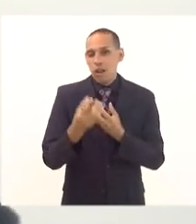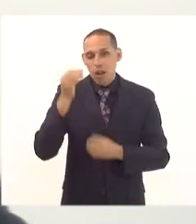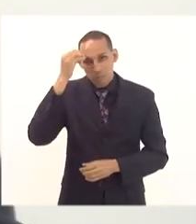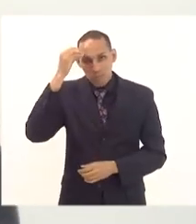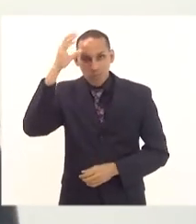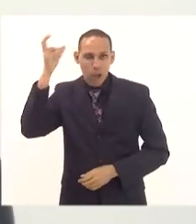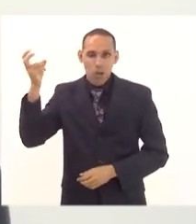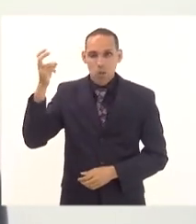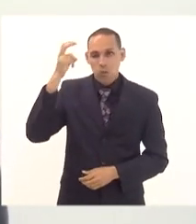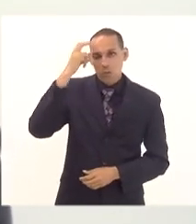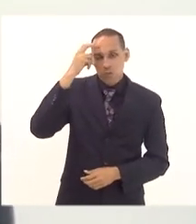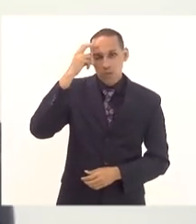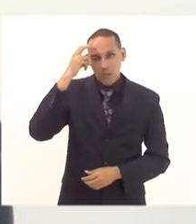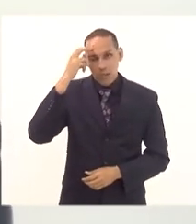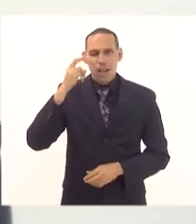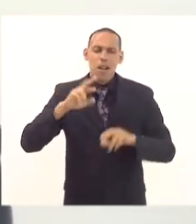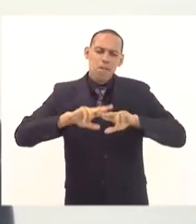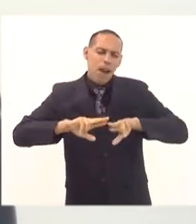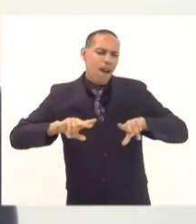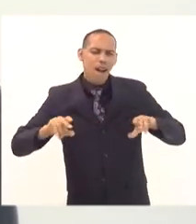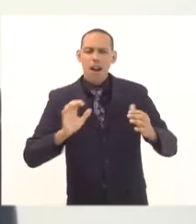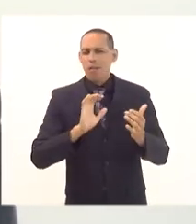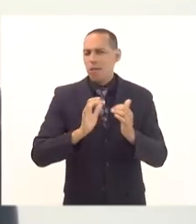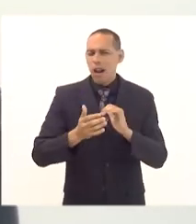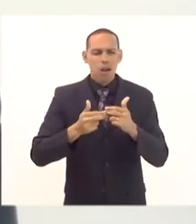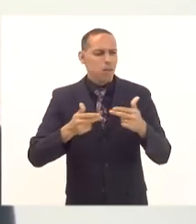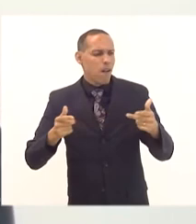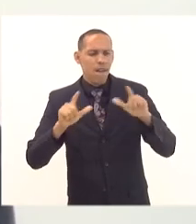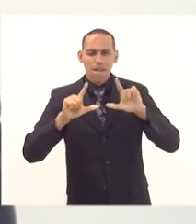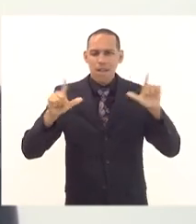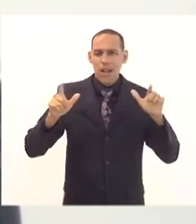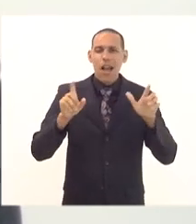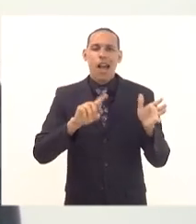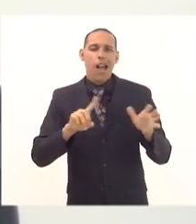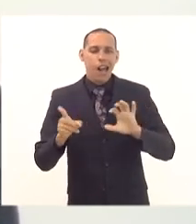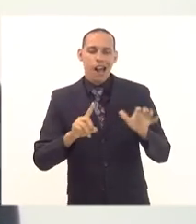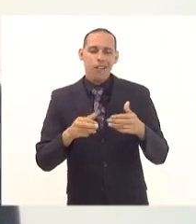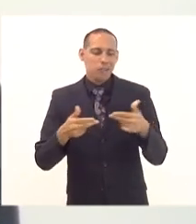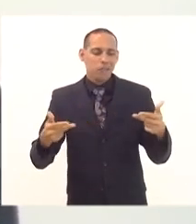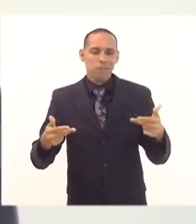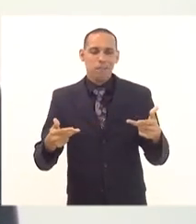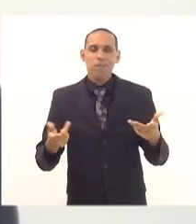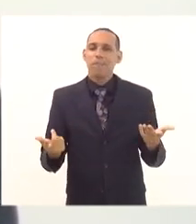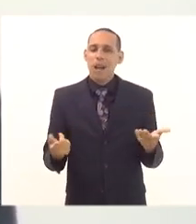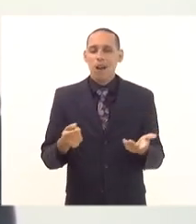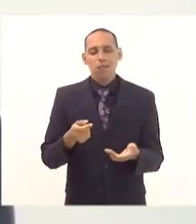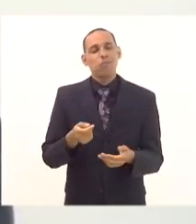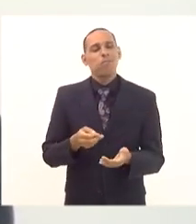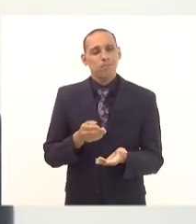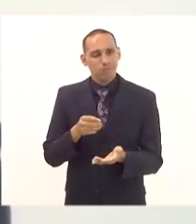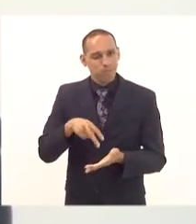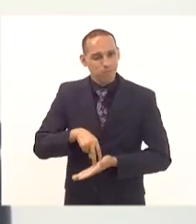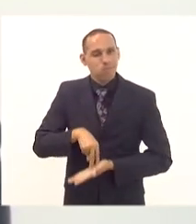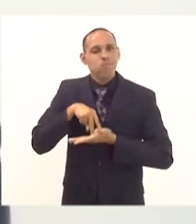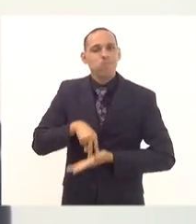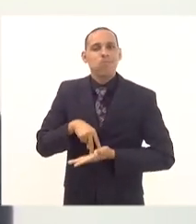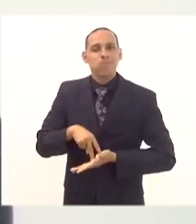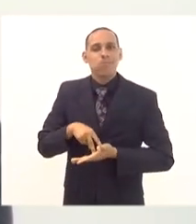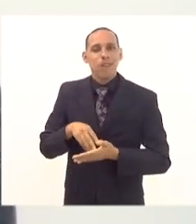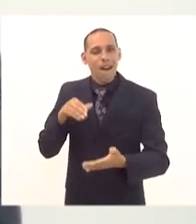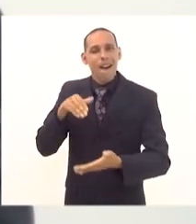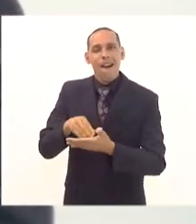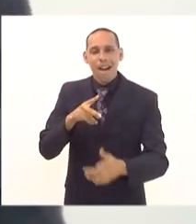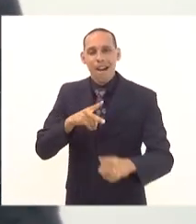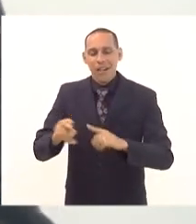conhecimento à cultura pelo diferentes veículos entre eles veículos é radiofônicos Portanto vamos seguir firme na luta até a Vitória